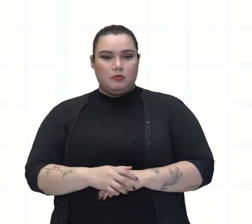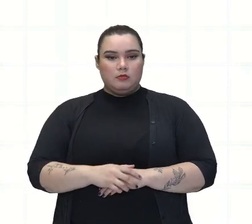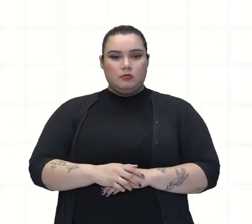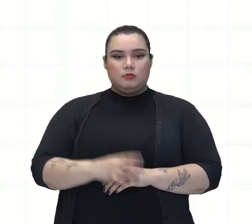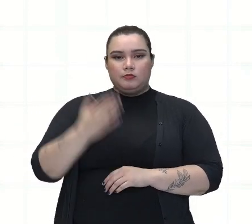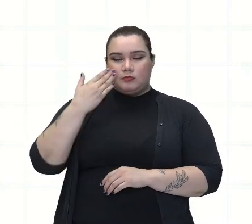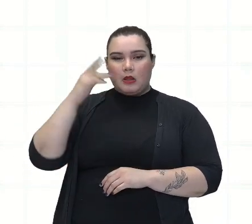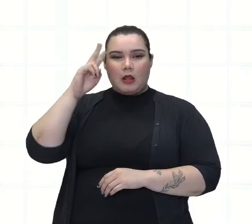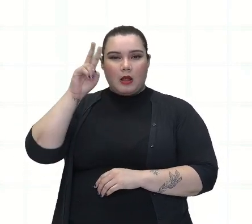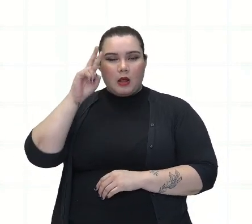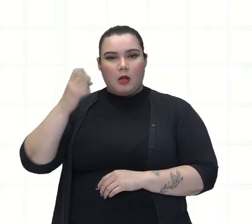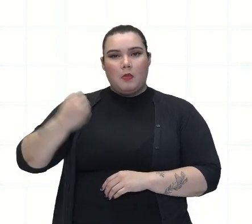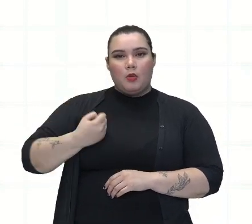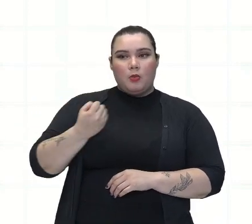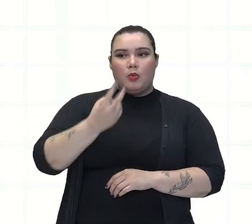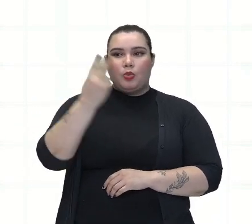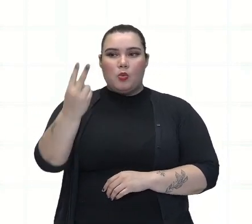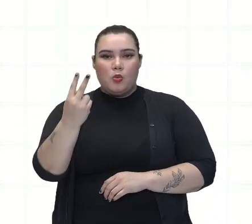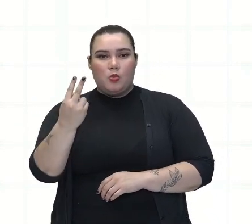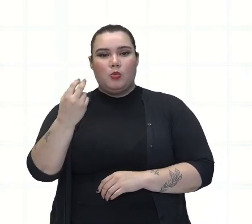2 xícaras, né?